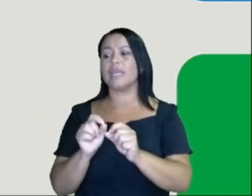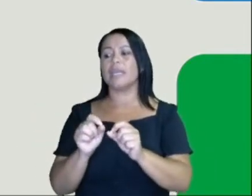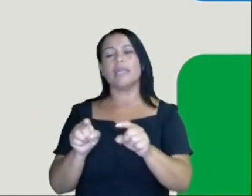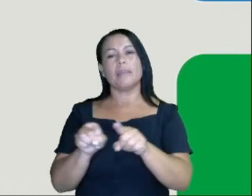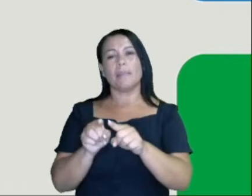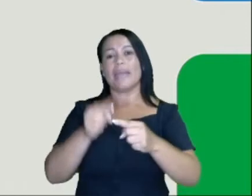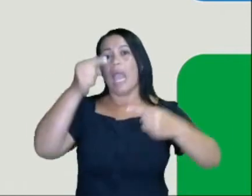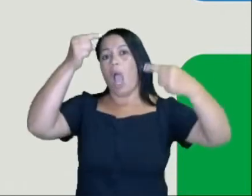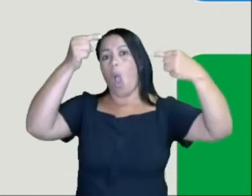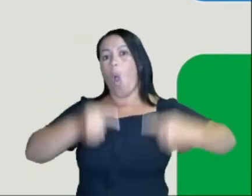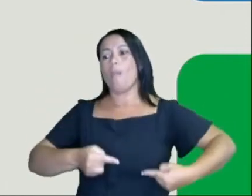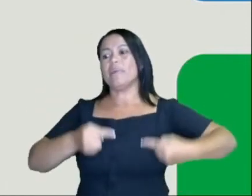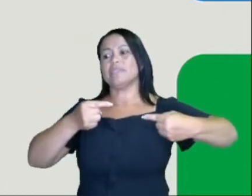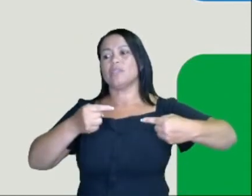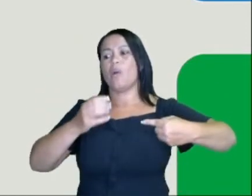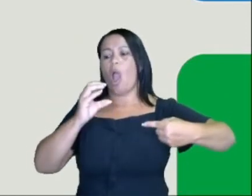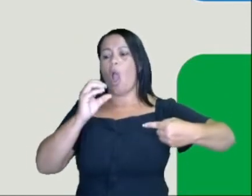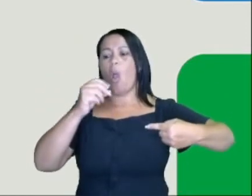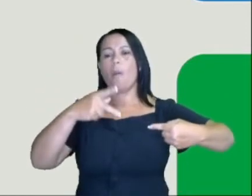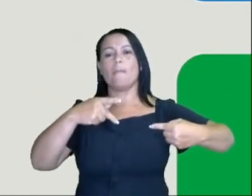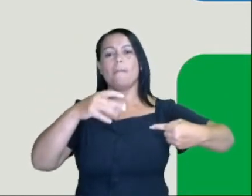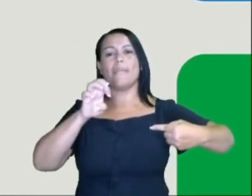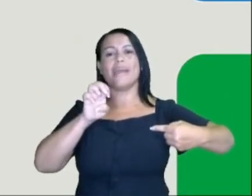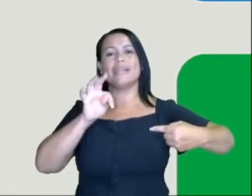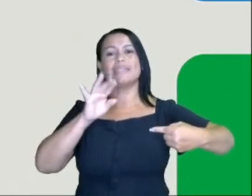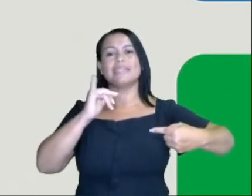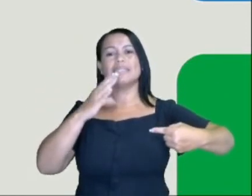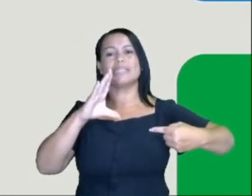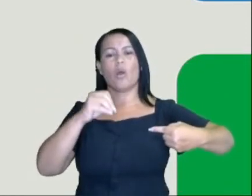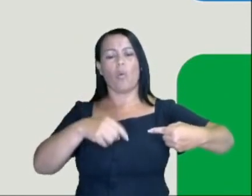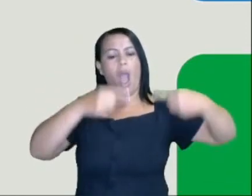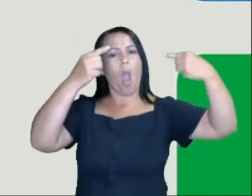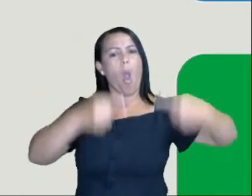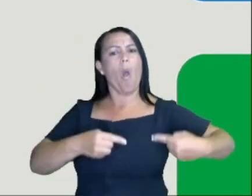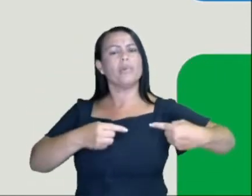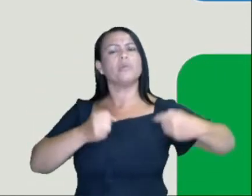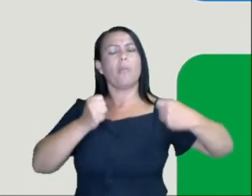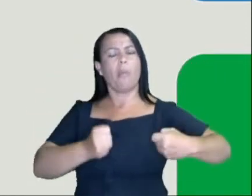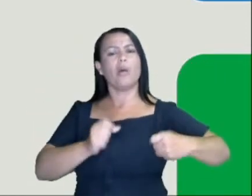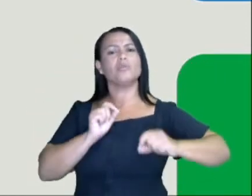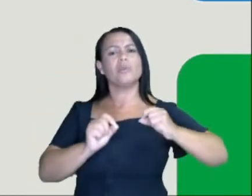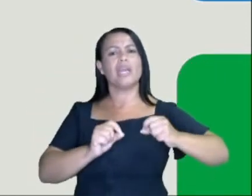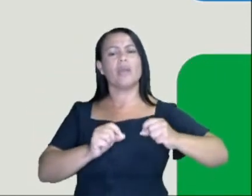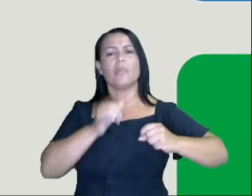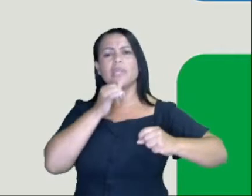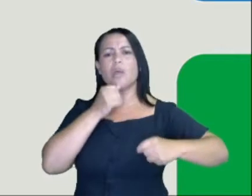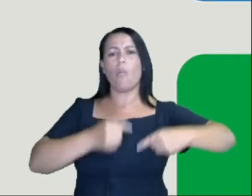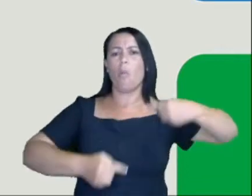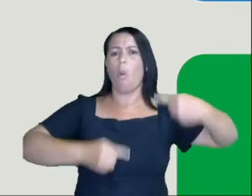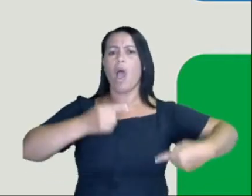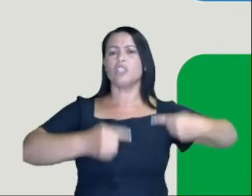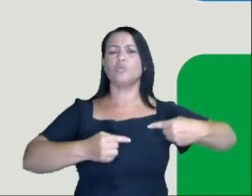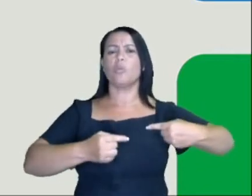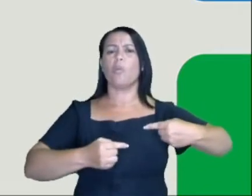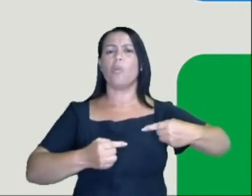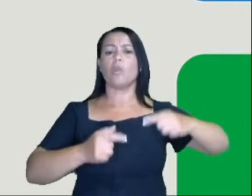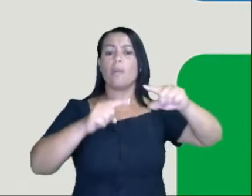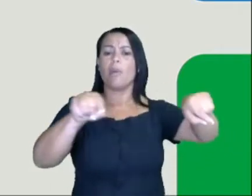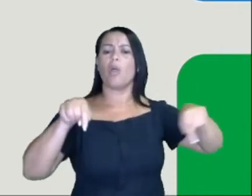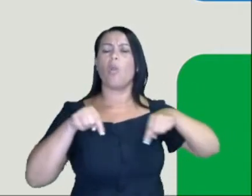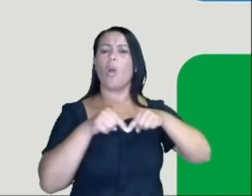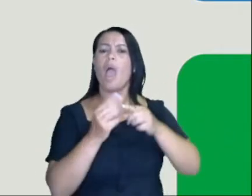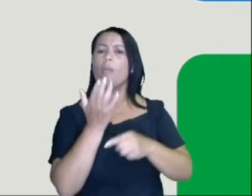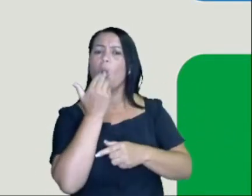é a competição. A competição pode ocorrer por disputa de recursos, como território,